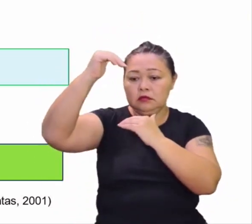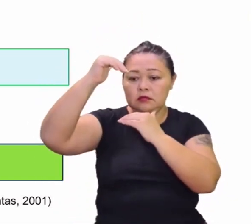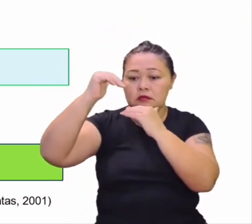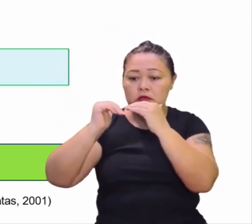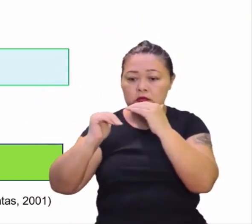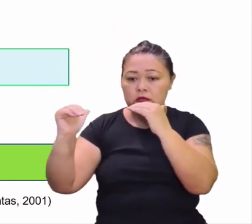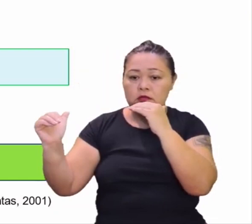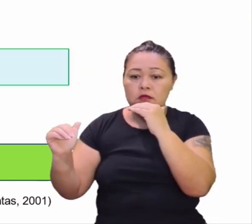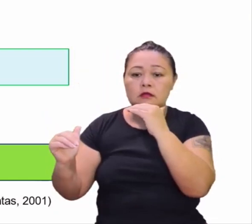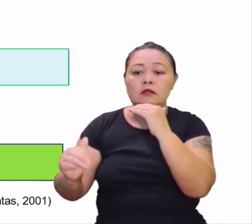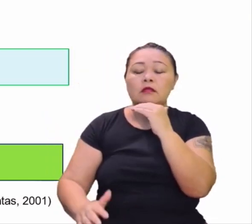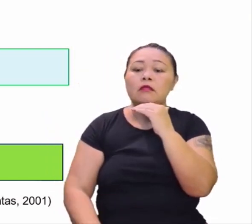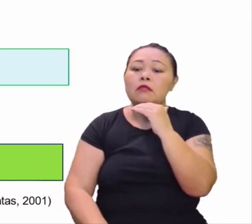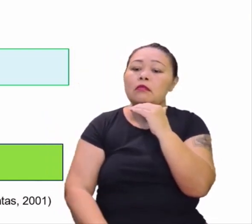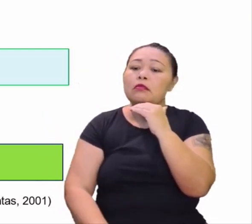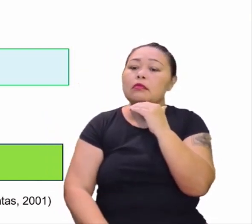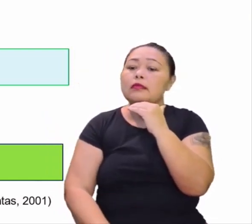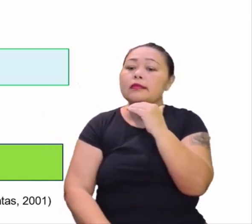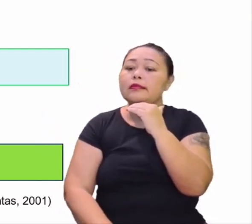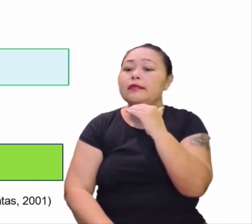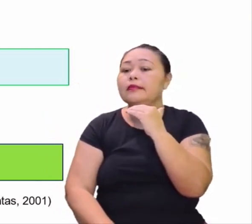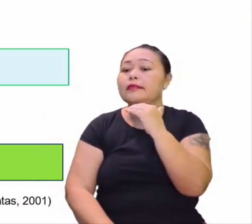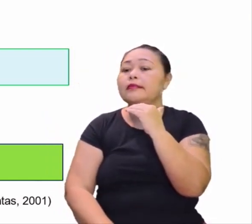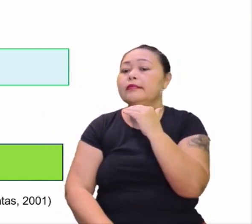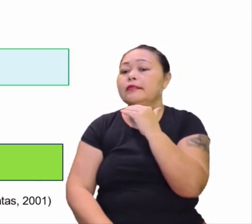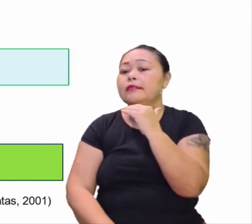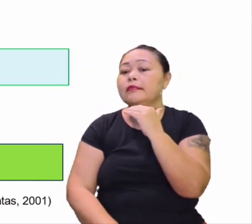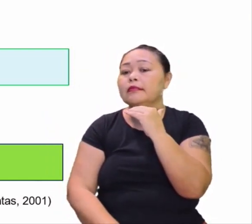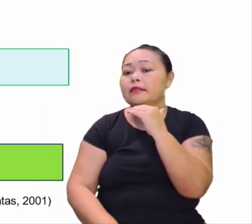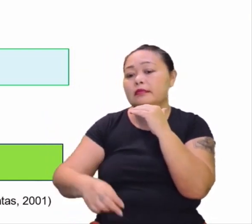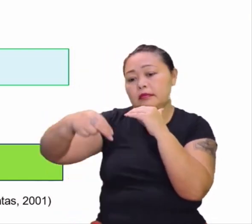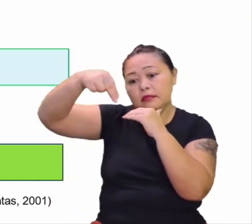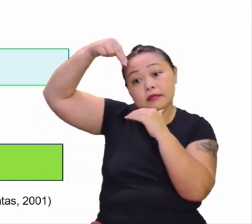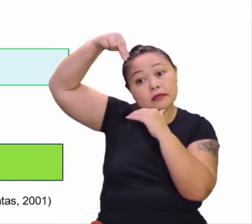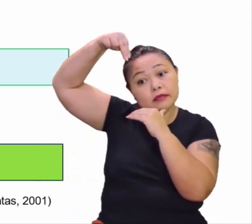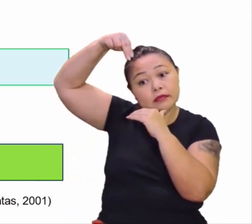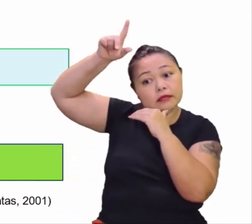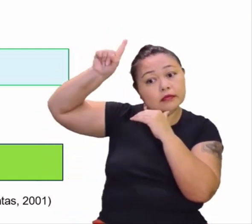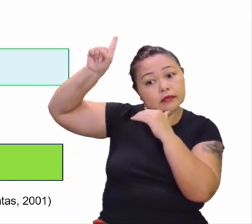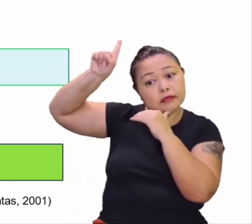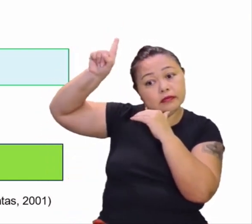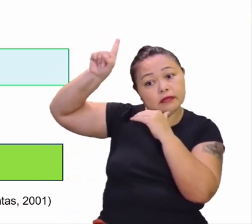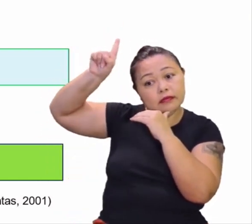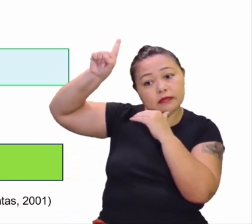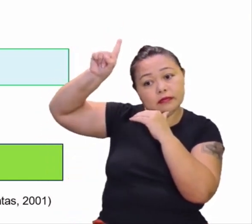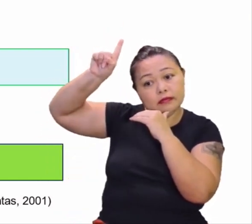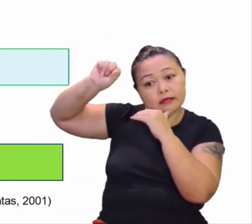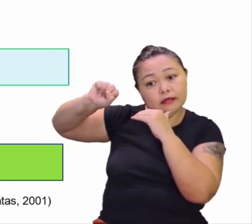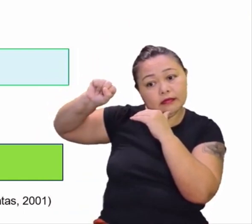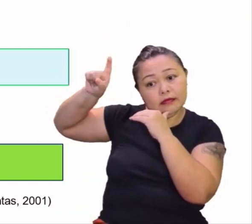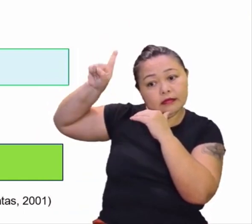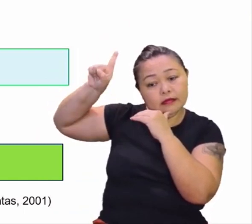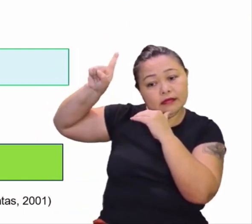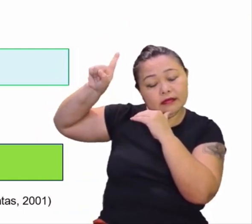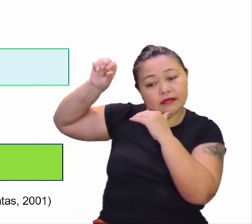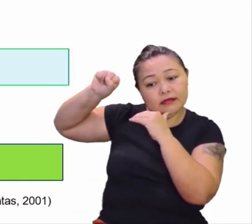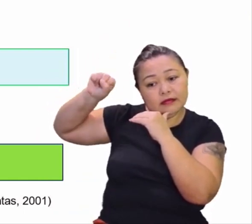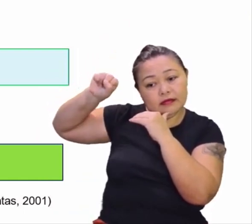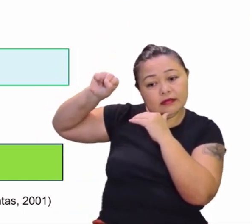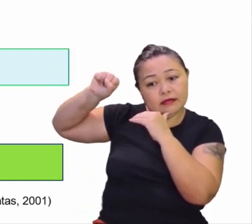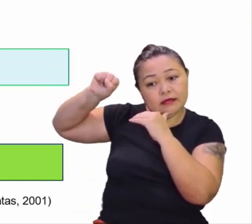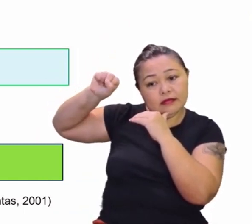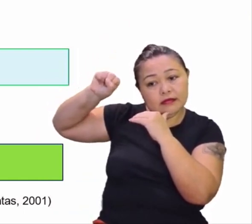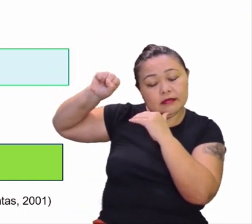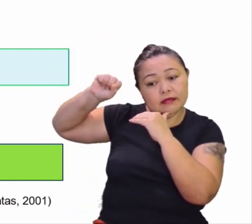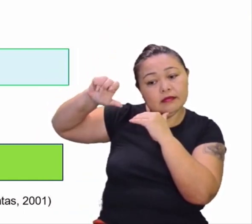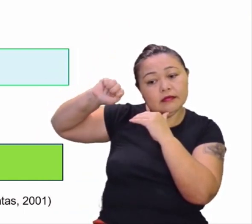Jorge? Você vem aqui, ó. Aqui é o norte, aqui é o sul, Certinho.